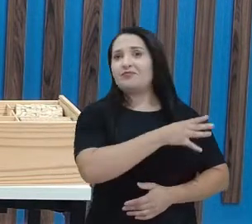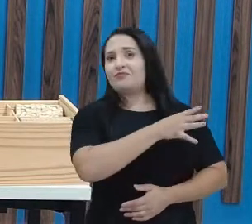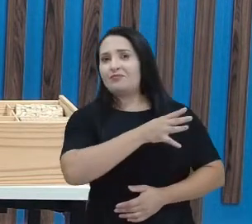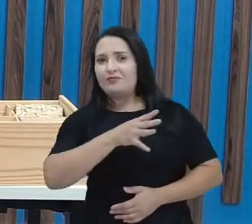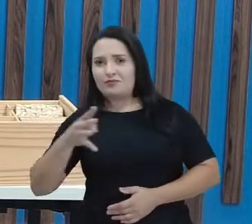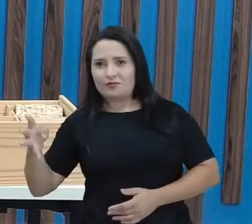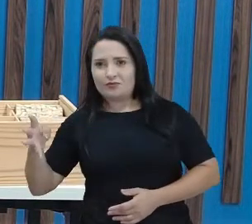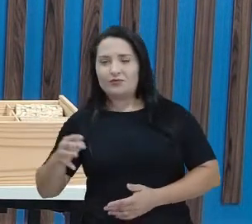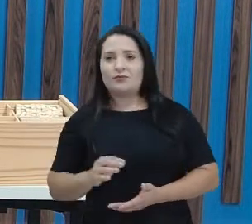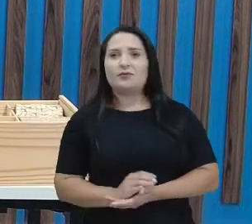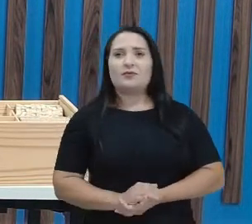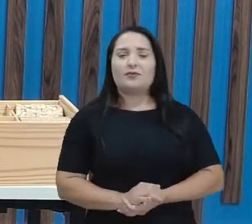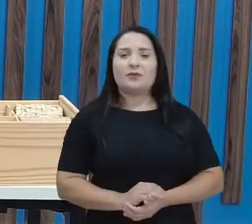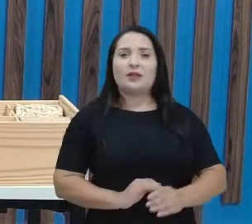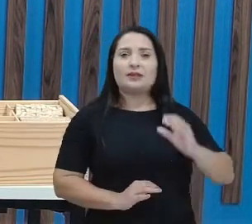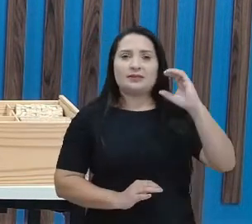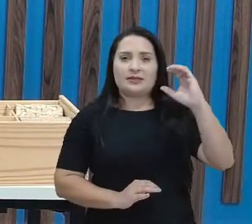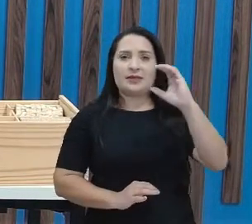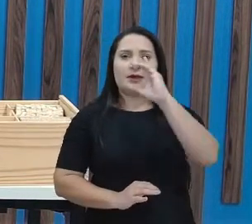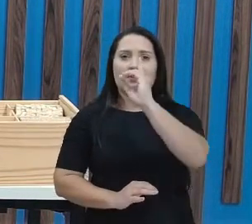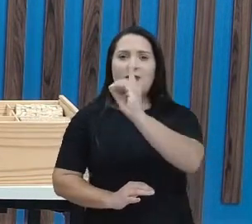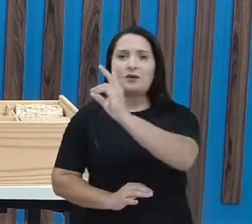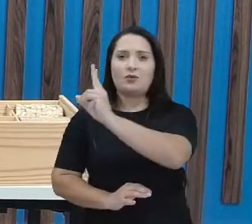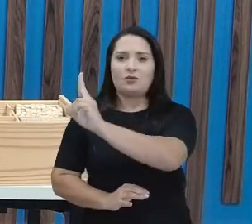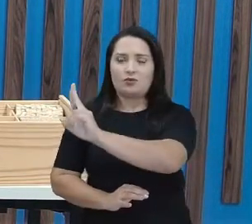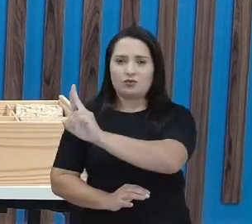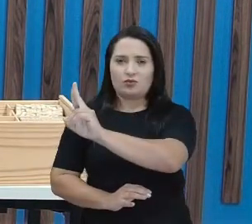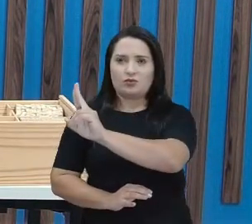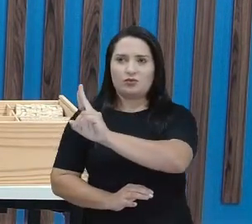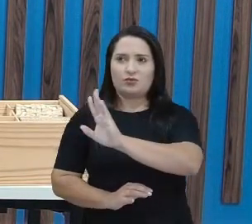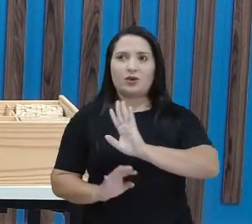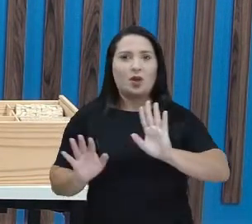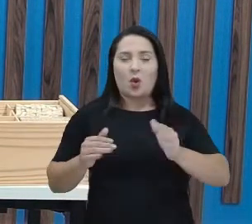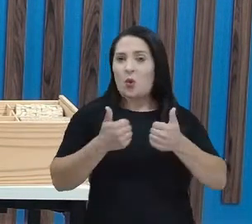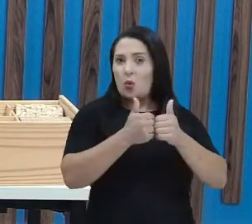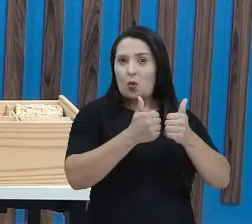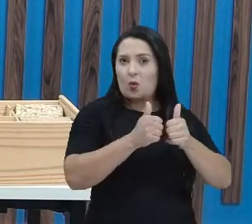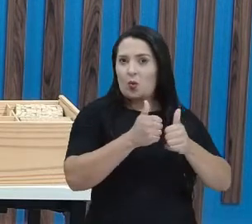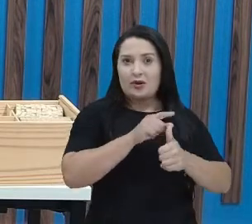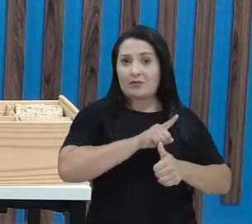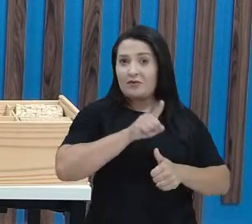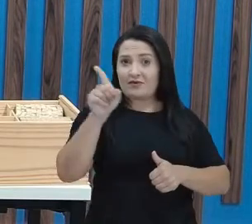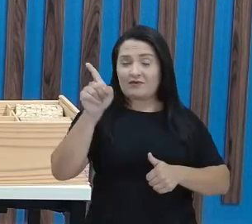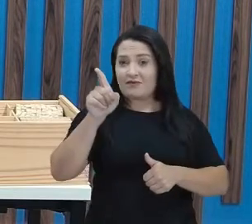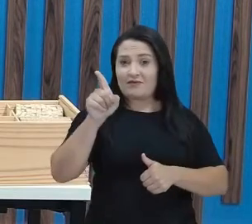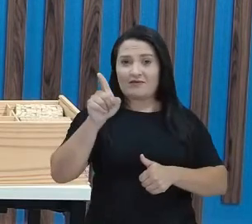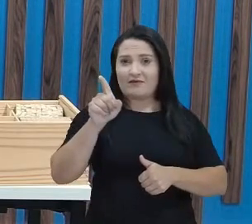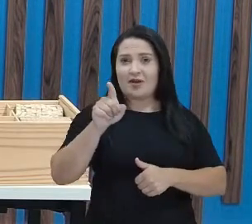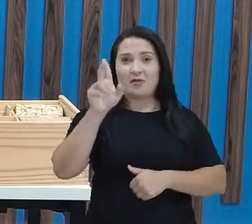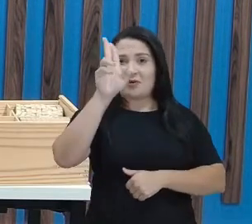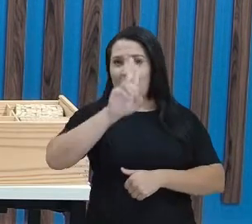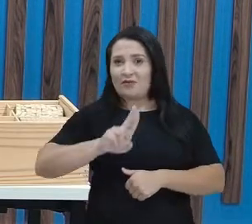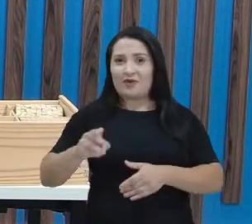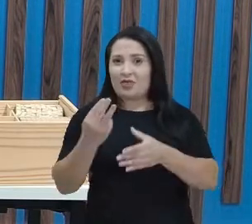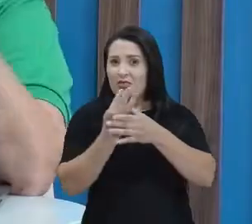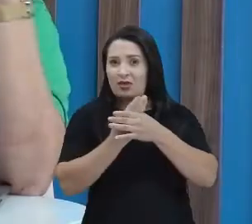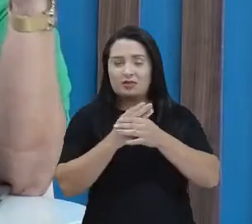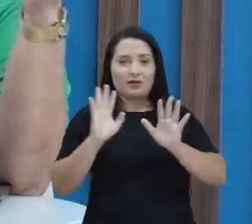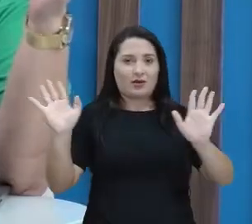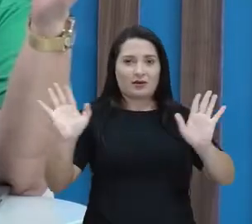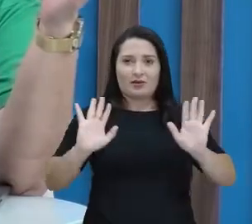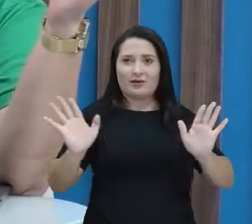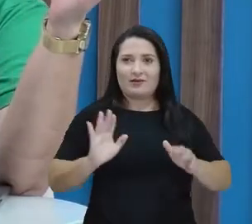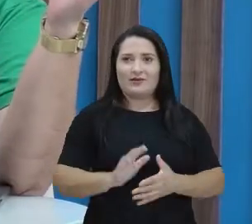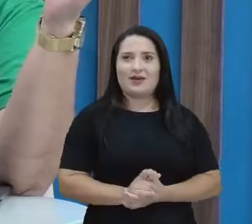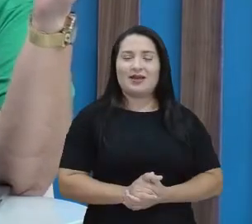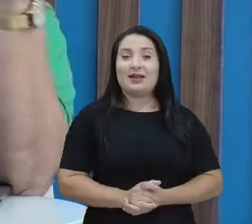né? CDU, não é o ônibus que vai para a cidade universitária. Mas é centena, dezena e unidade.